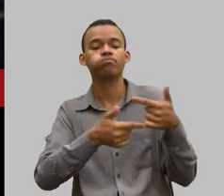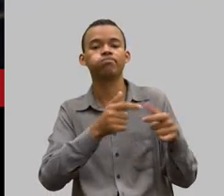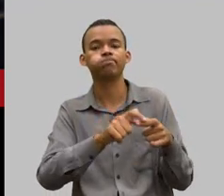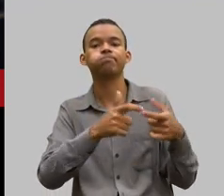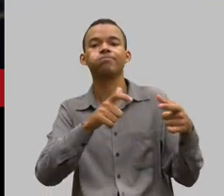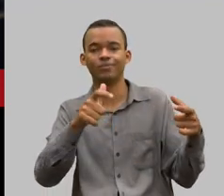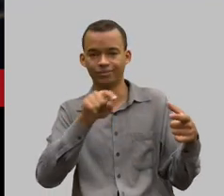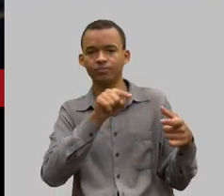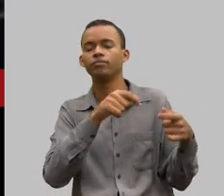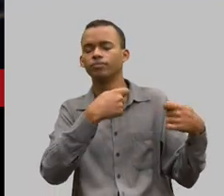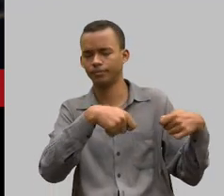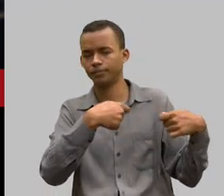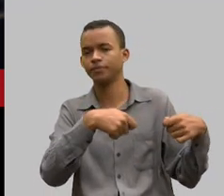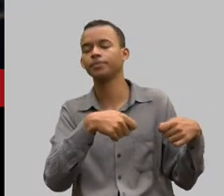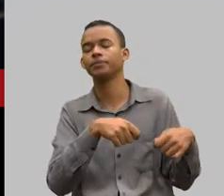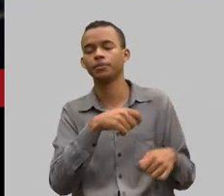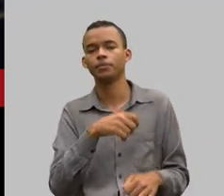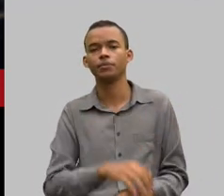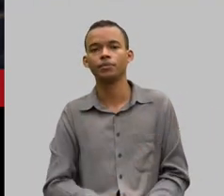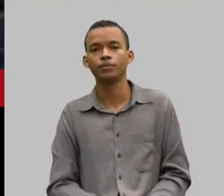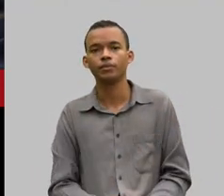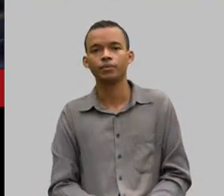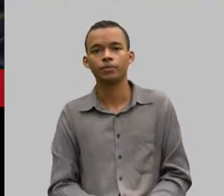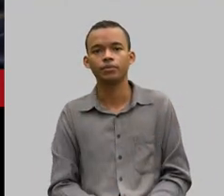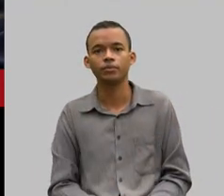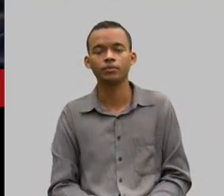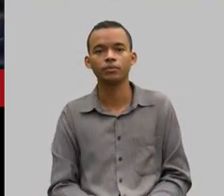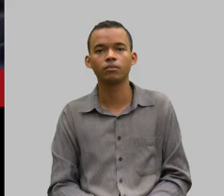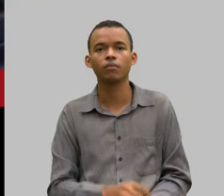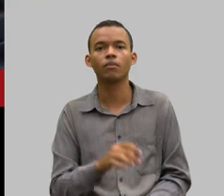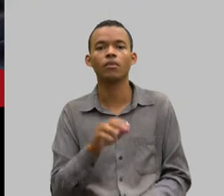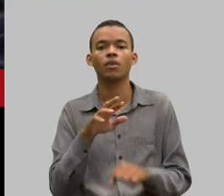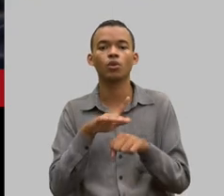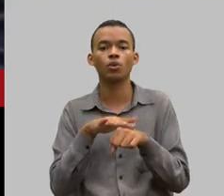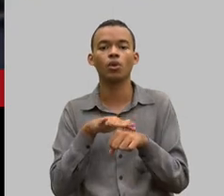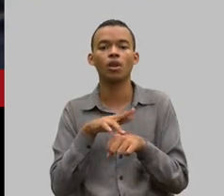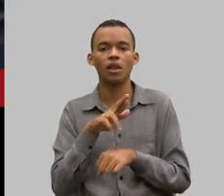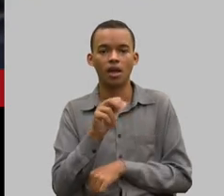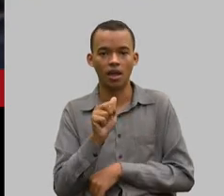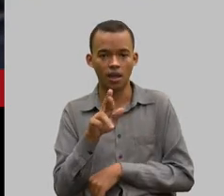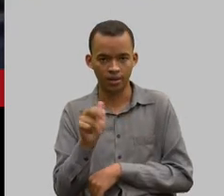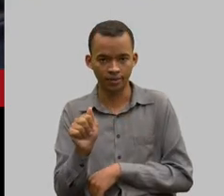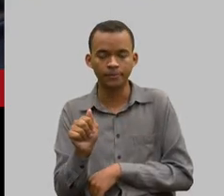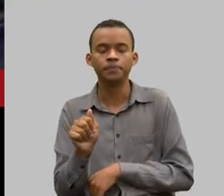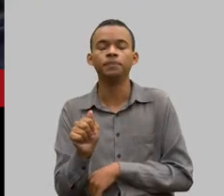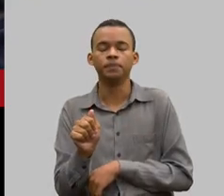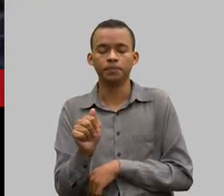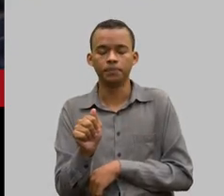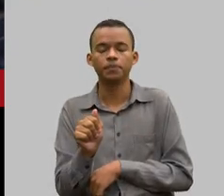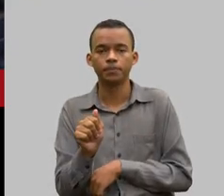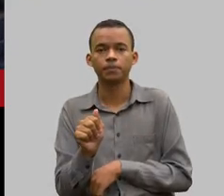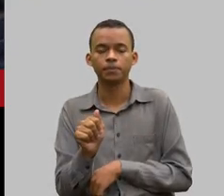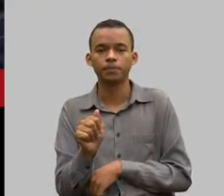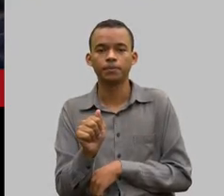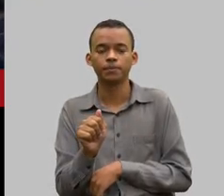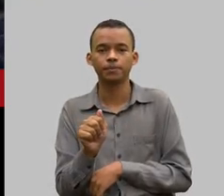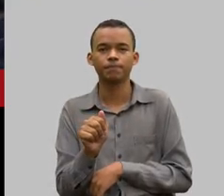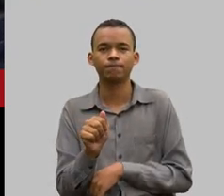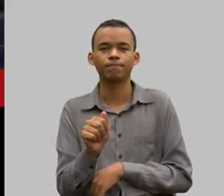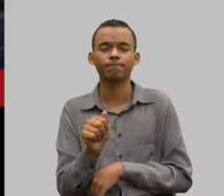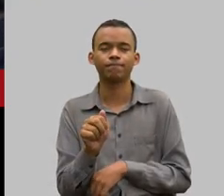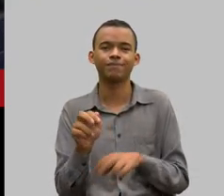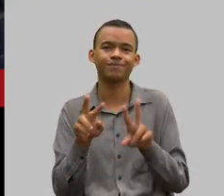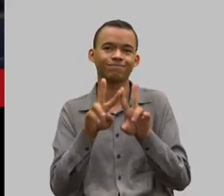região também e sobre as doenças raras eh essa daí